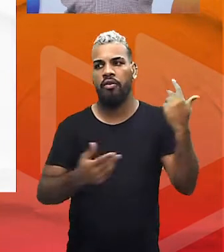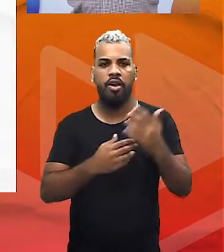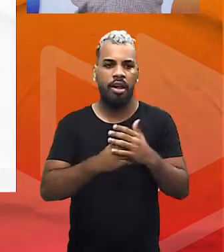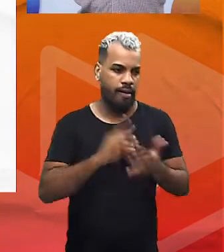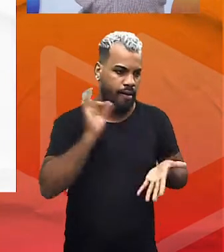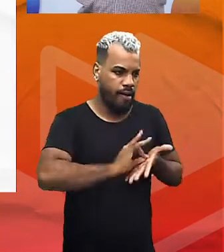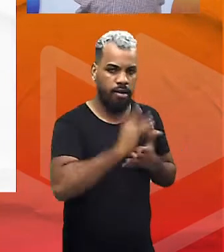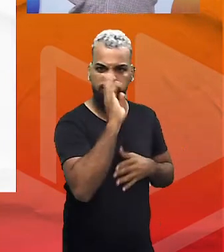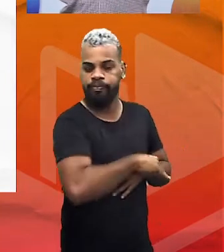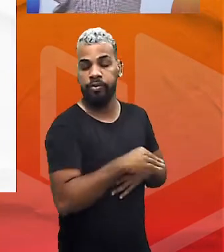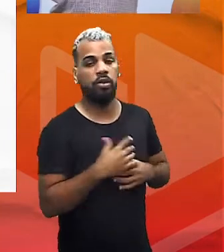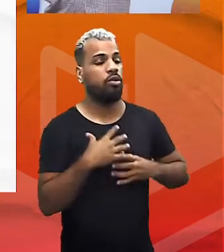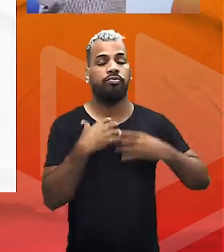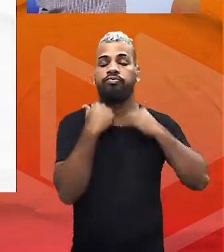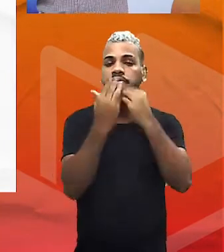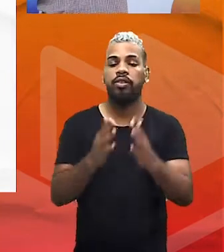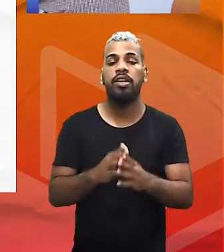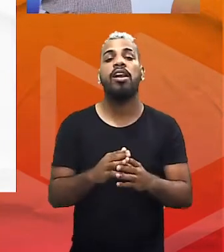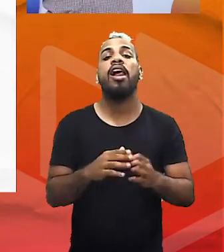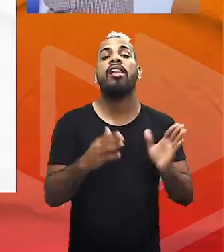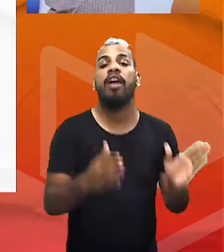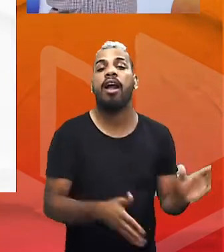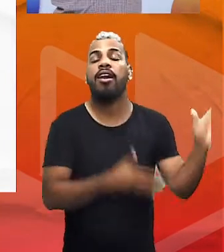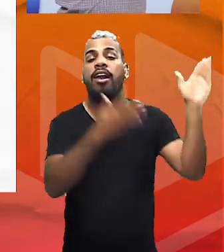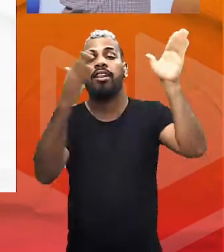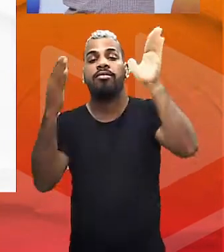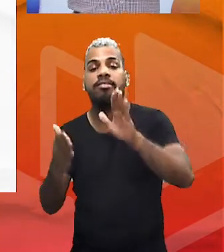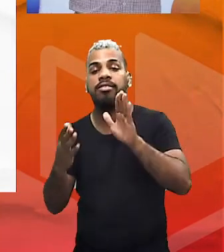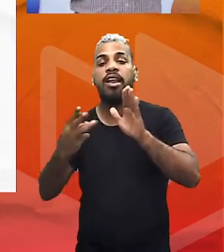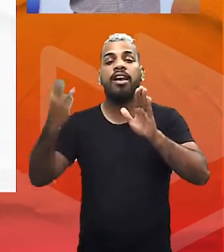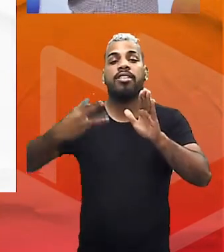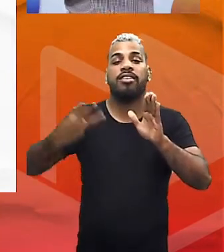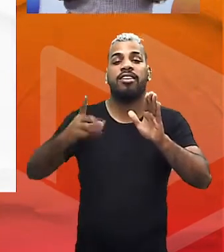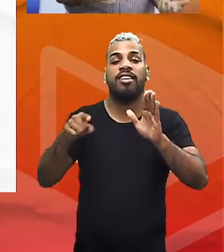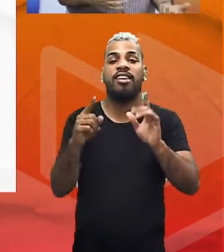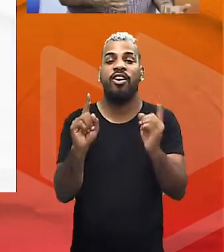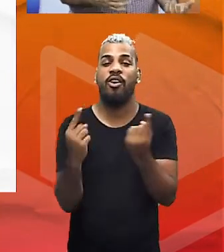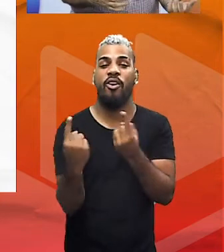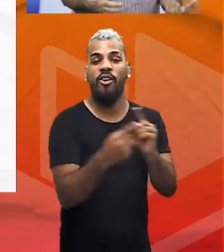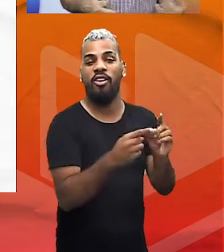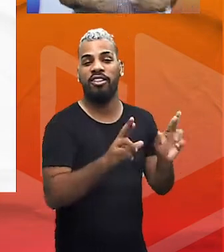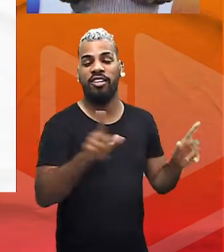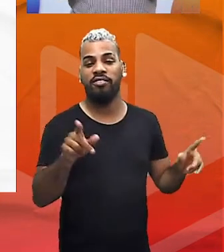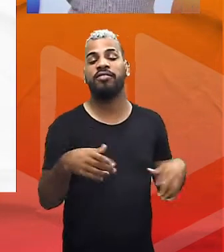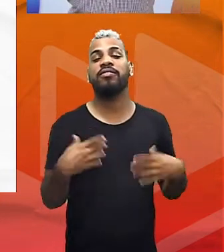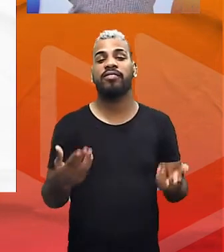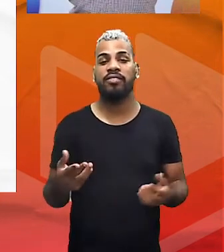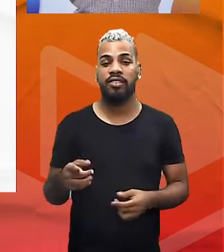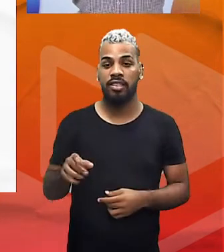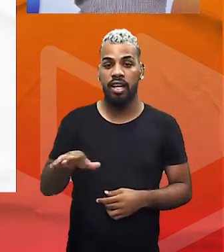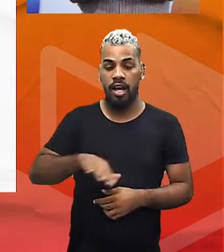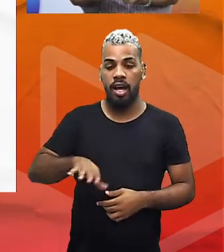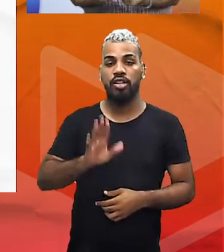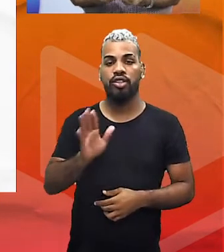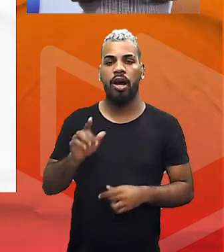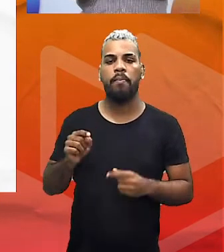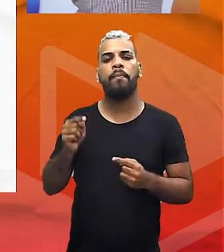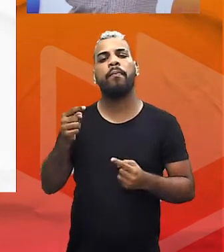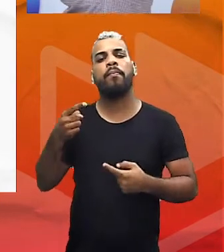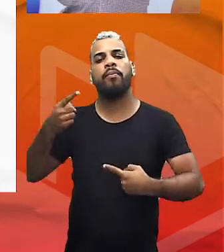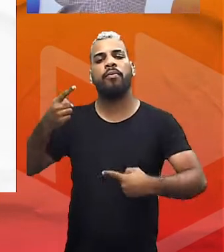realidade, que aí vem uma terceira geração, que é justamente o contrário de tudo isso. Uma geração politizada, uma